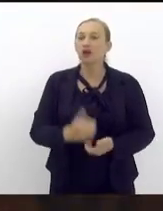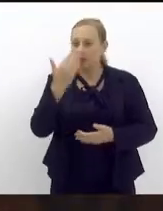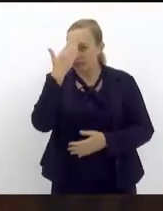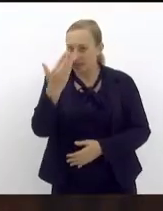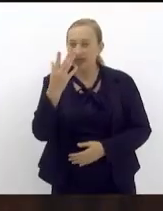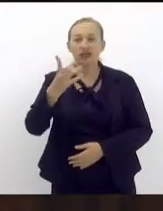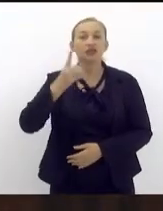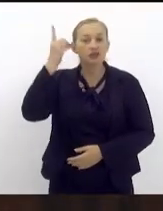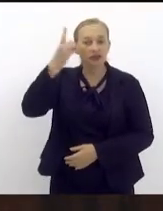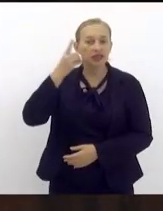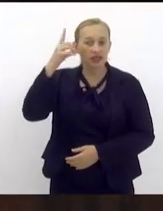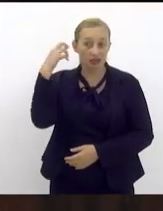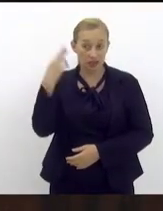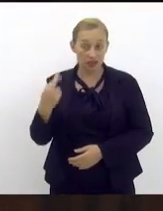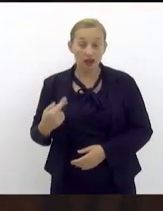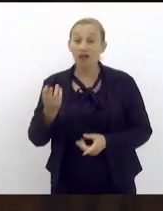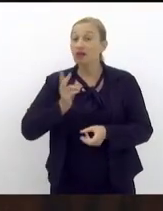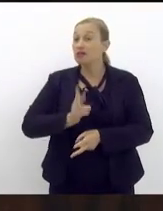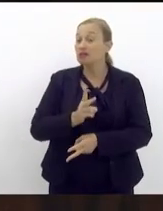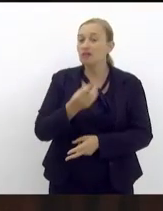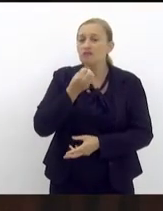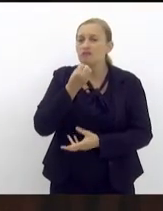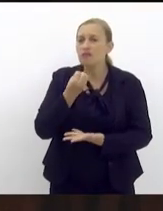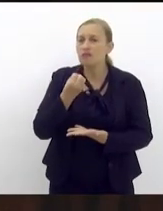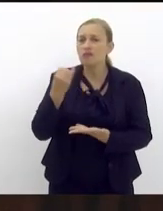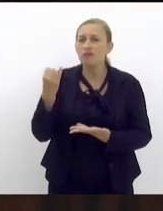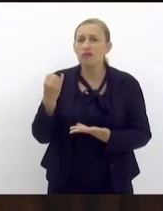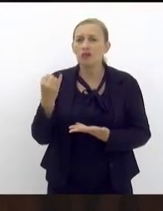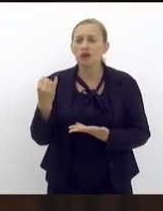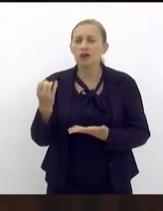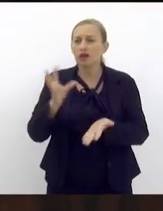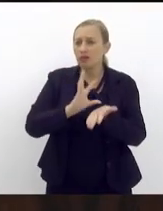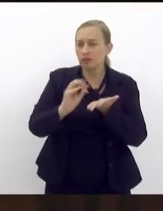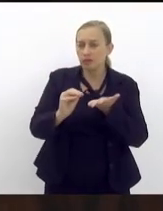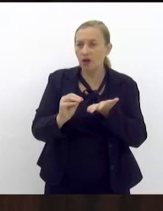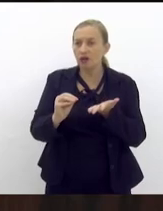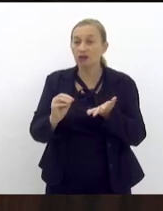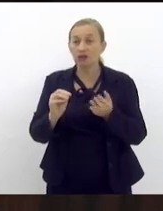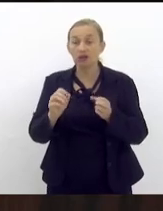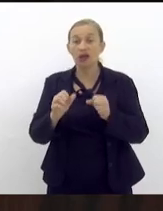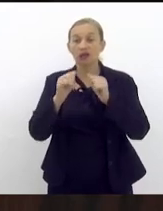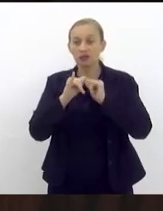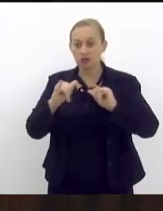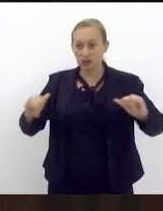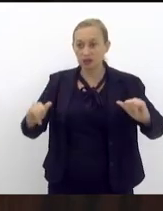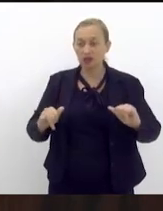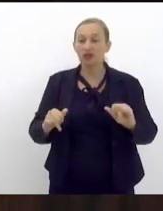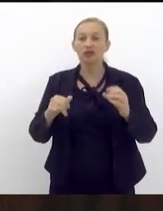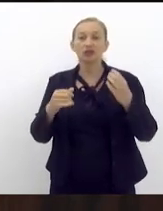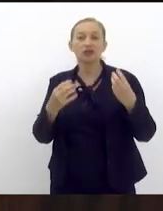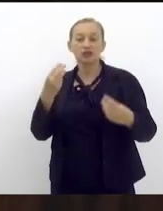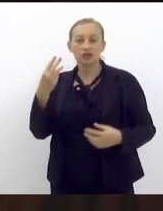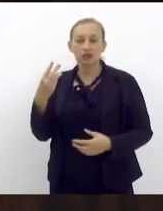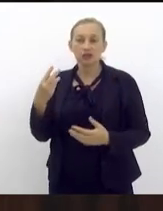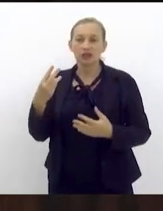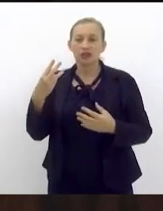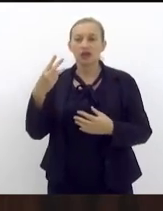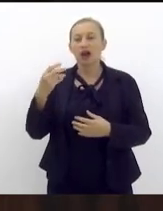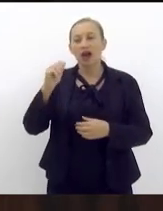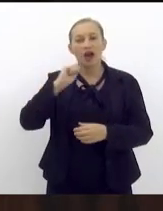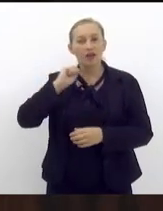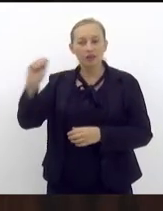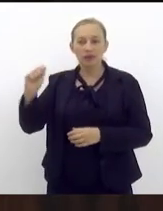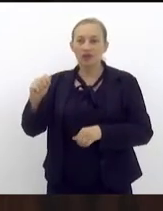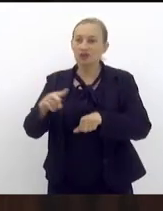deputada Renata Souza sempre extremamente atuante na pauta está que anunciado 3 de abril cura do Abril Verde